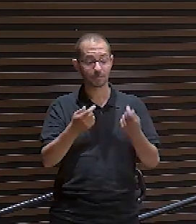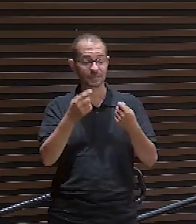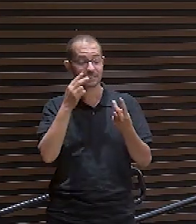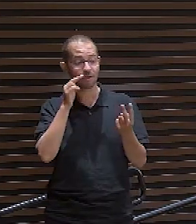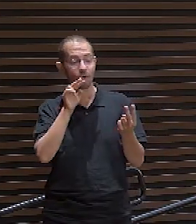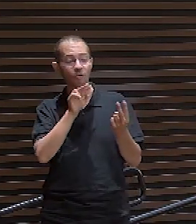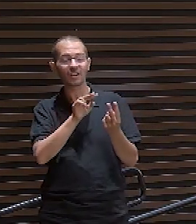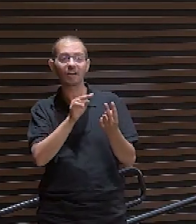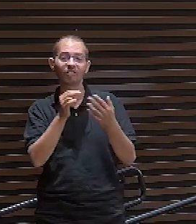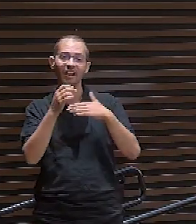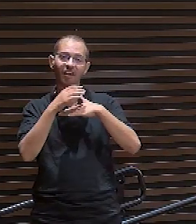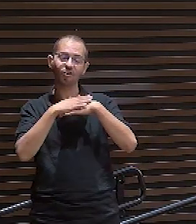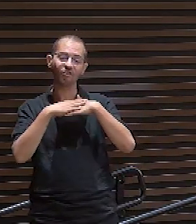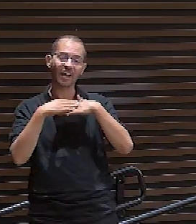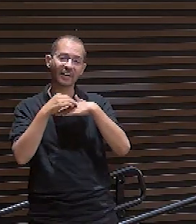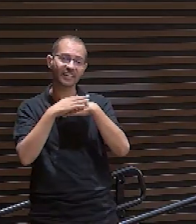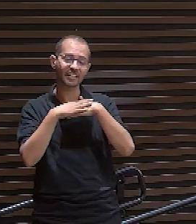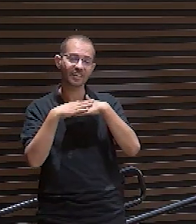ela com ternura,